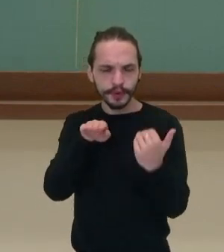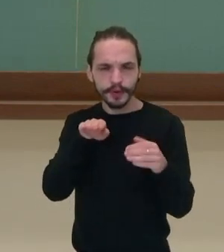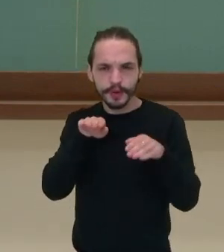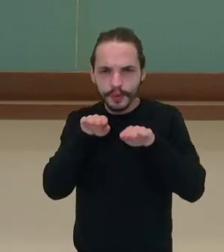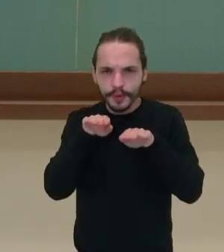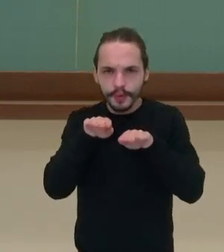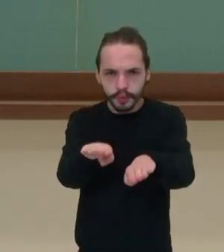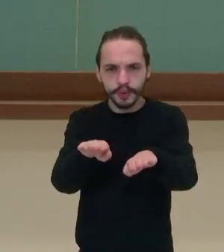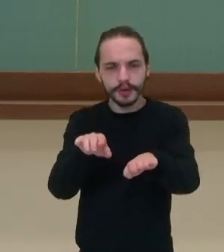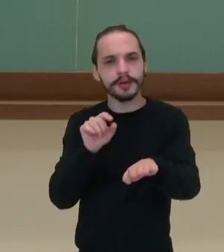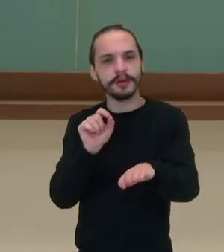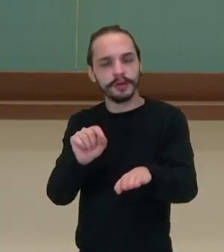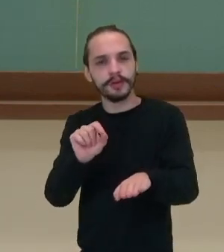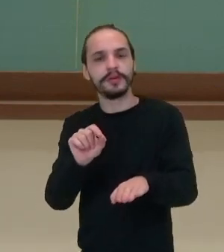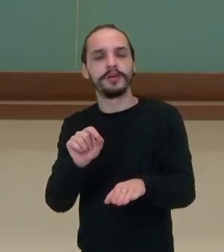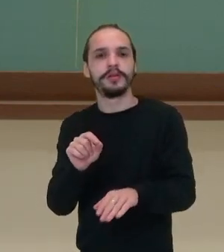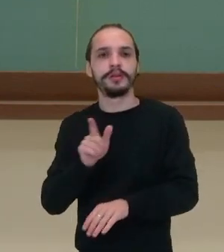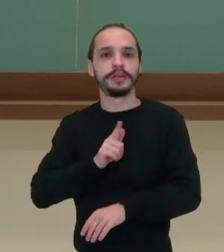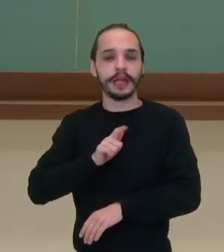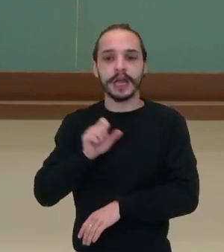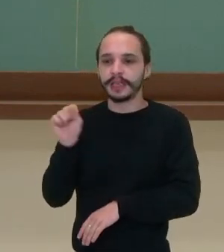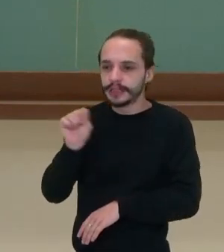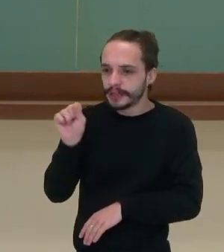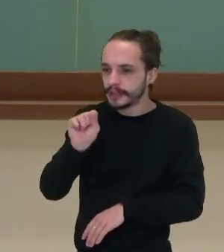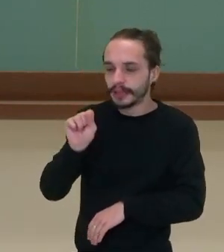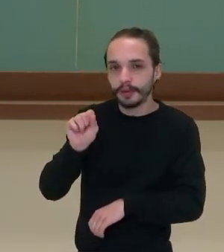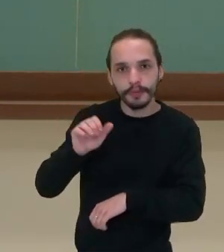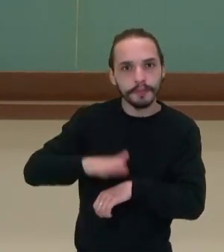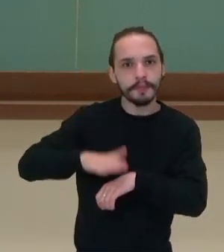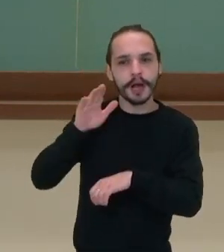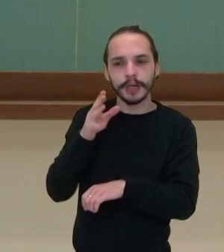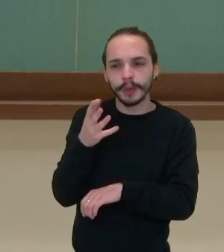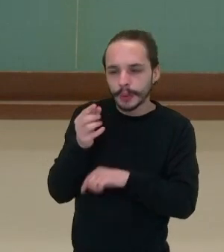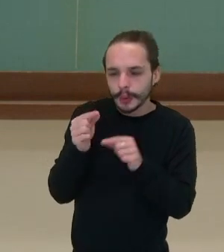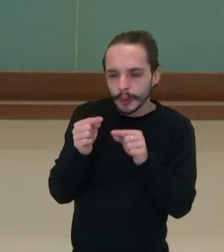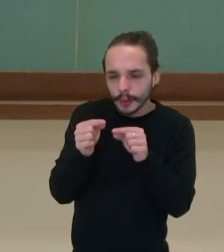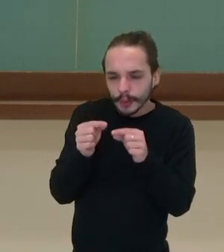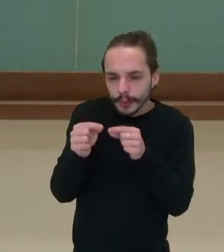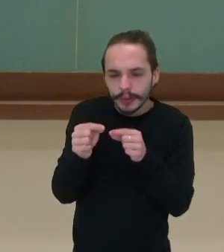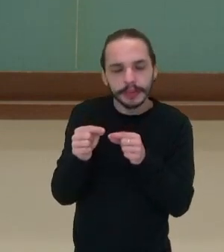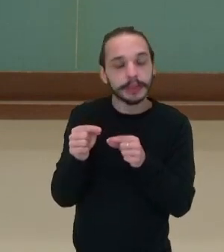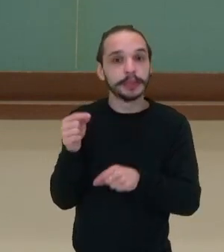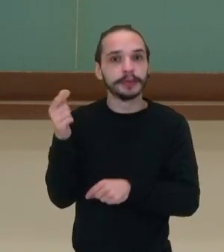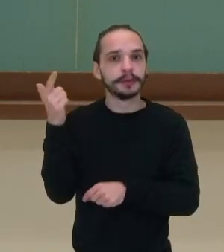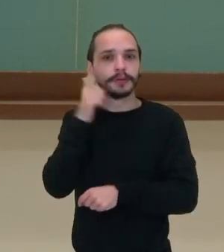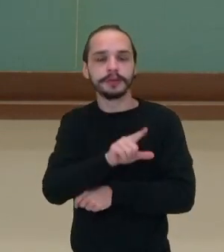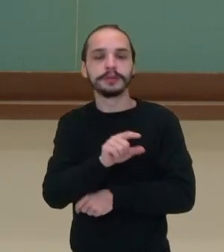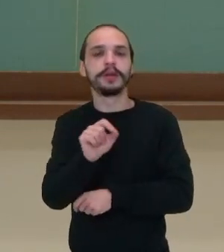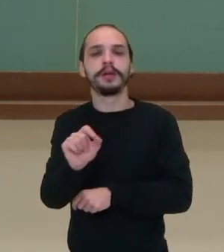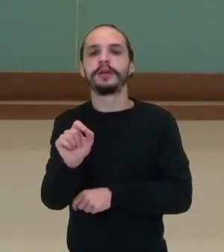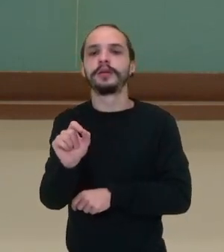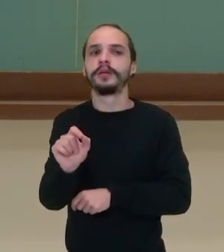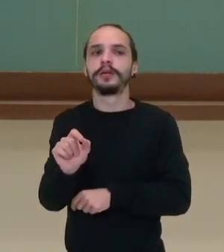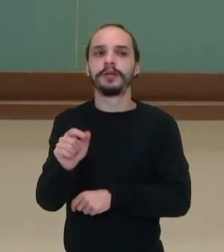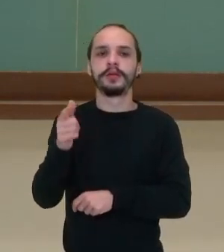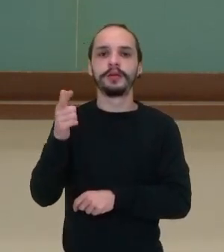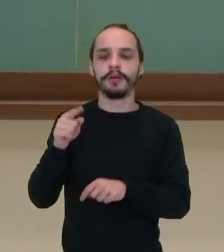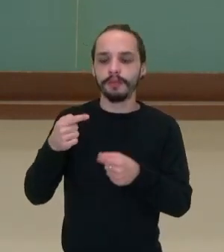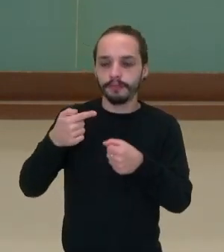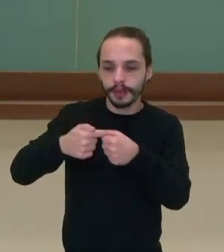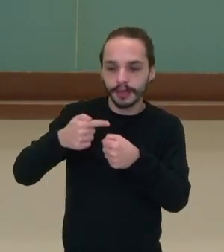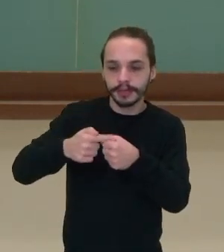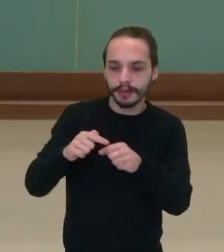eles tendem a ganhar segundinhos a mais, ou às vezes centésimos de segundo a mais, pelo fato de ele estar com o tanque mais